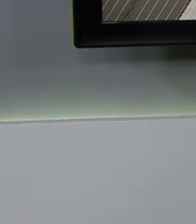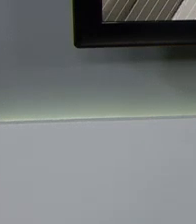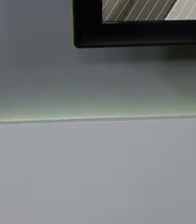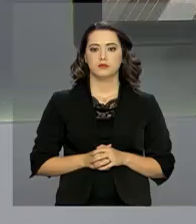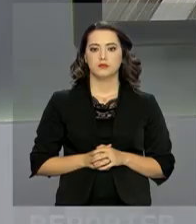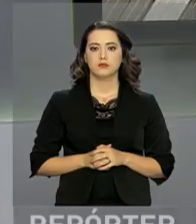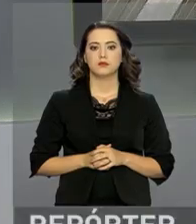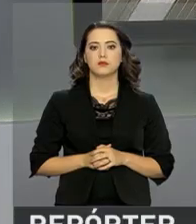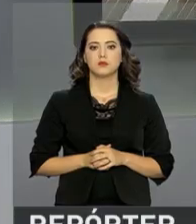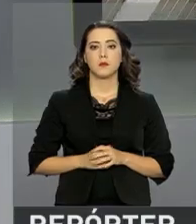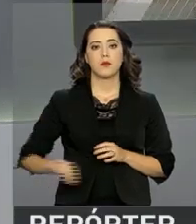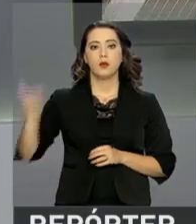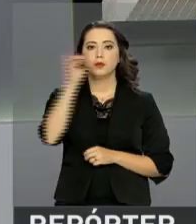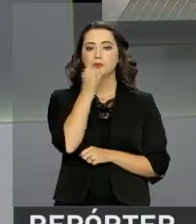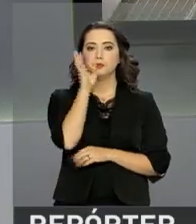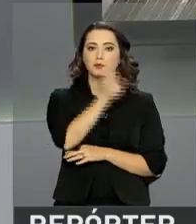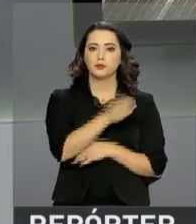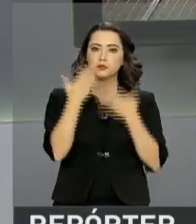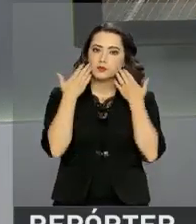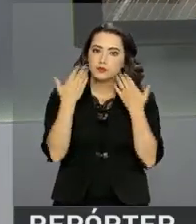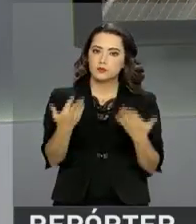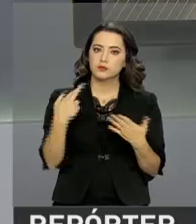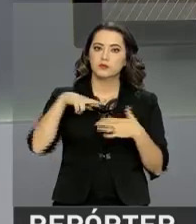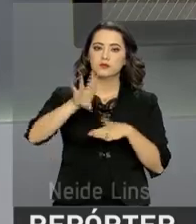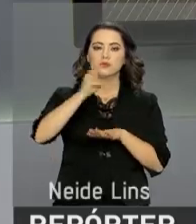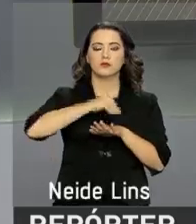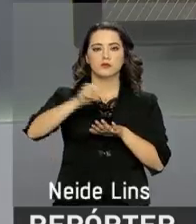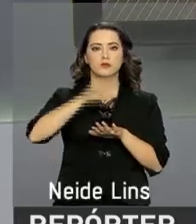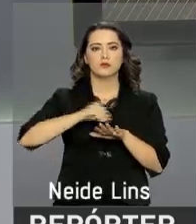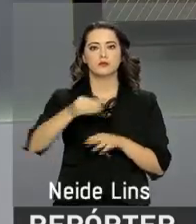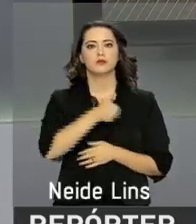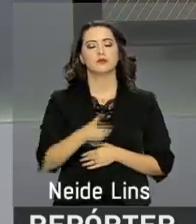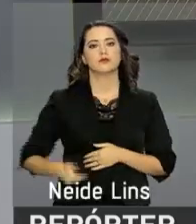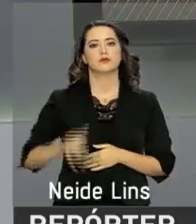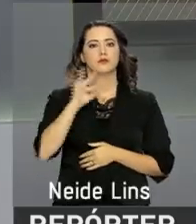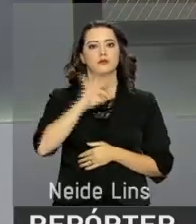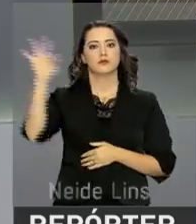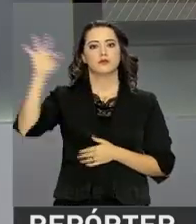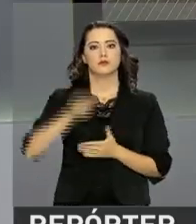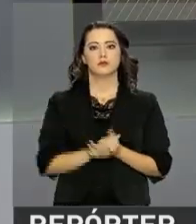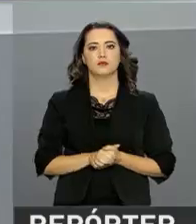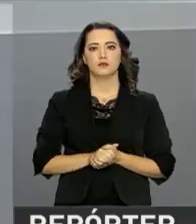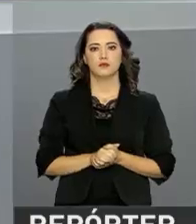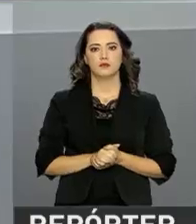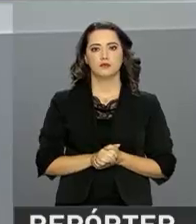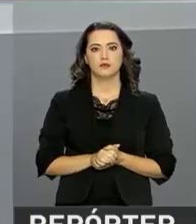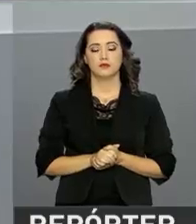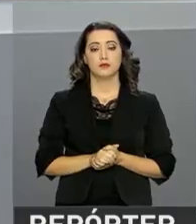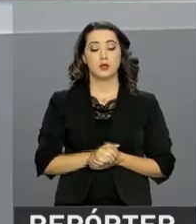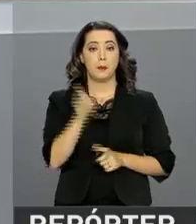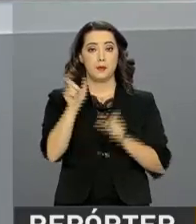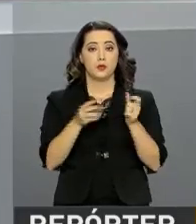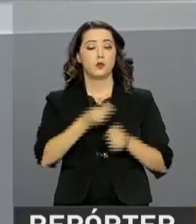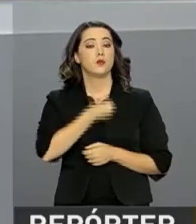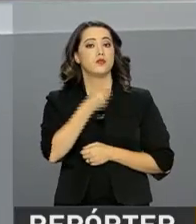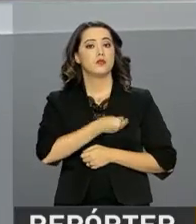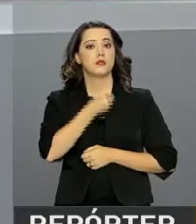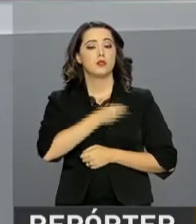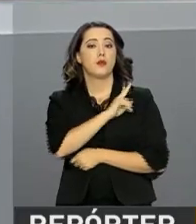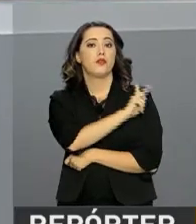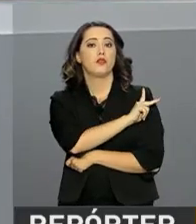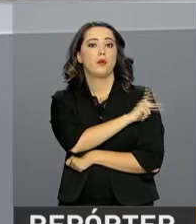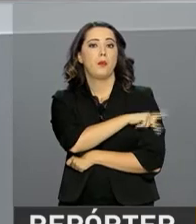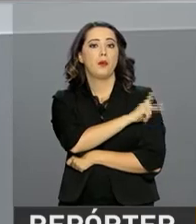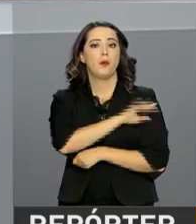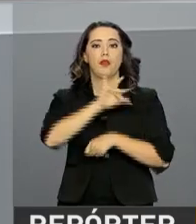olá boa tarde começa agora o repórter nbr com as notícias do governo federal moradores de teresina